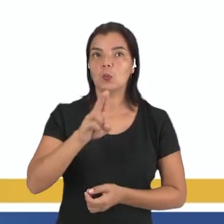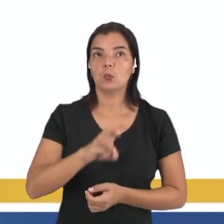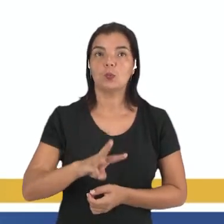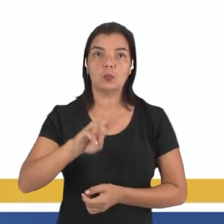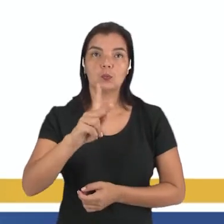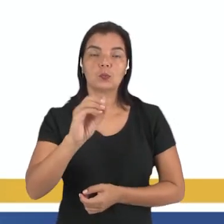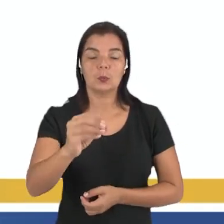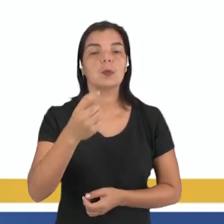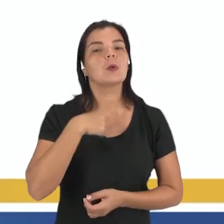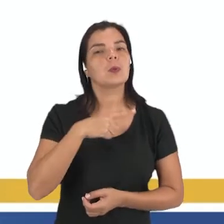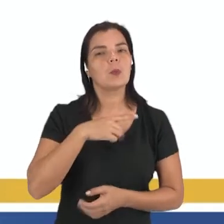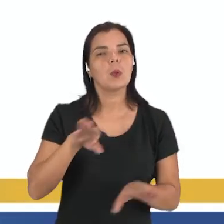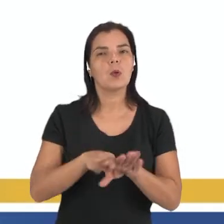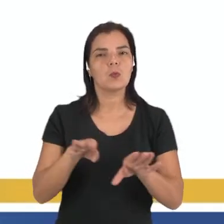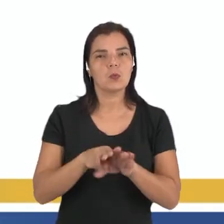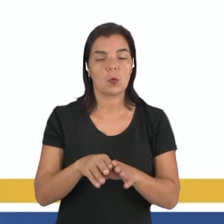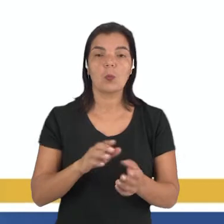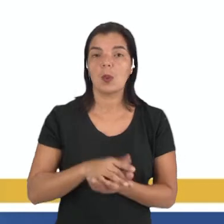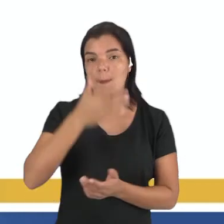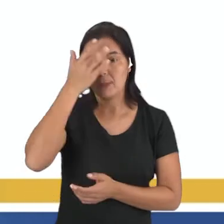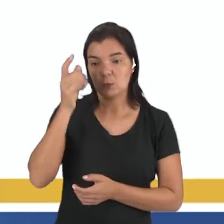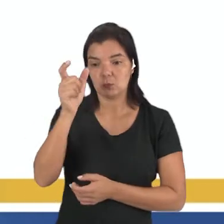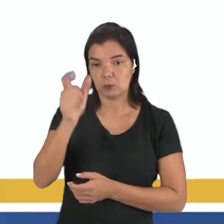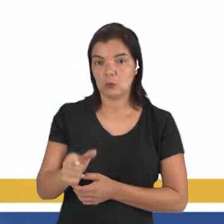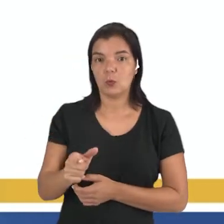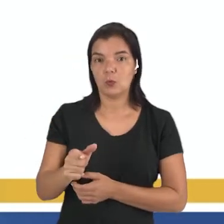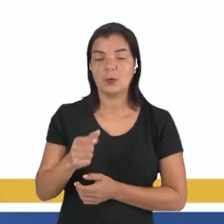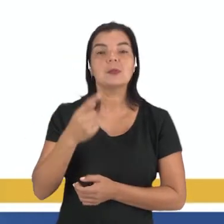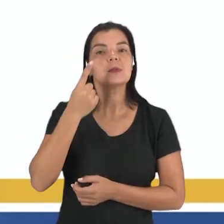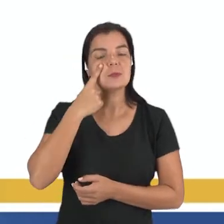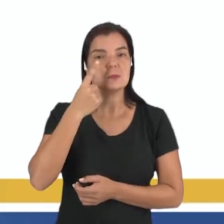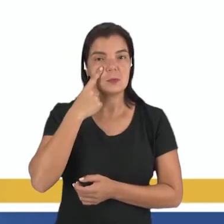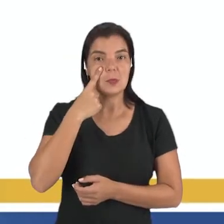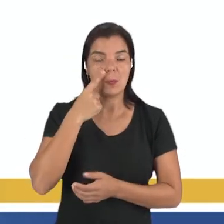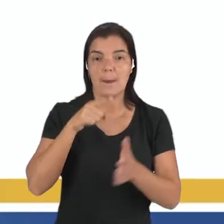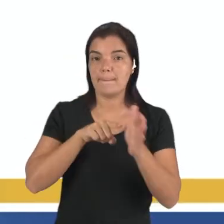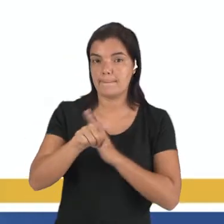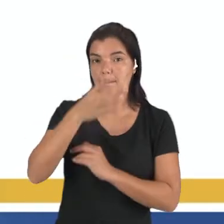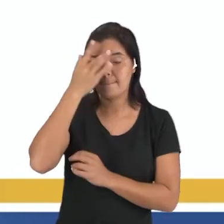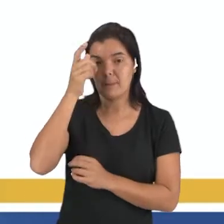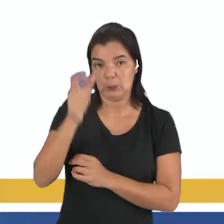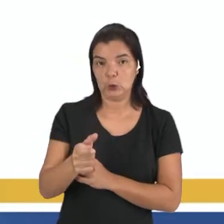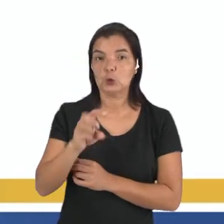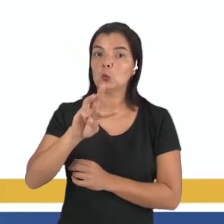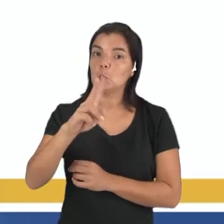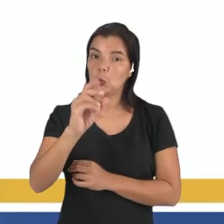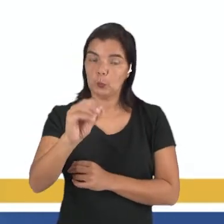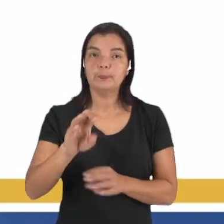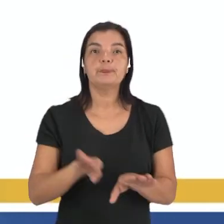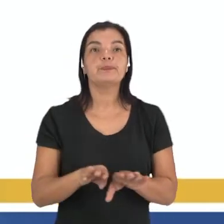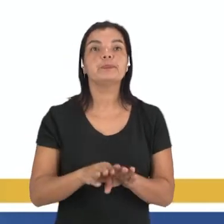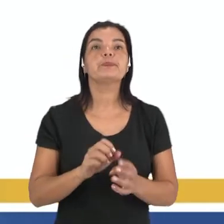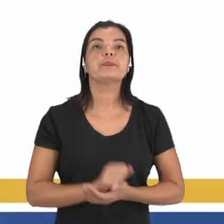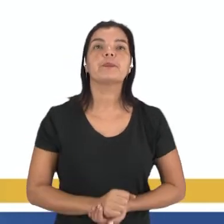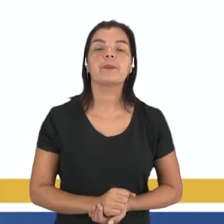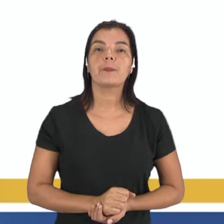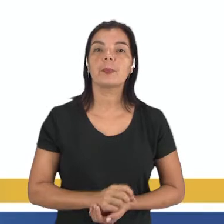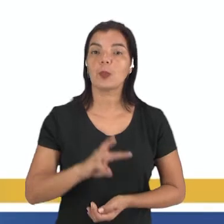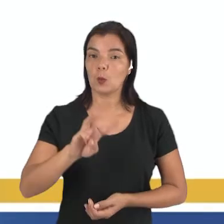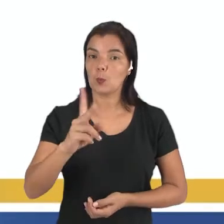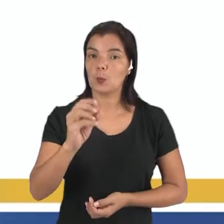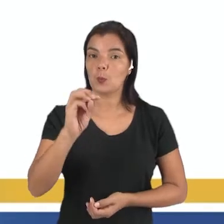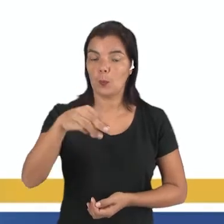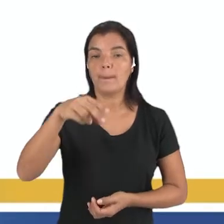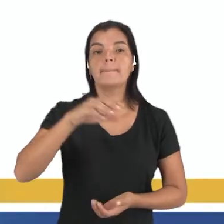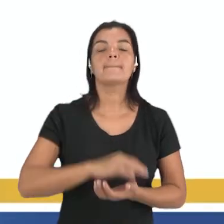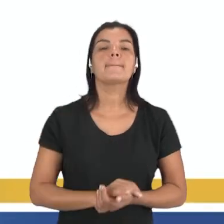who quando a gente fala sobre o sujeito da oração. Lembra que who é para pessoas, o whom também, tá? Who e whom. A gente usa para falar de